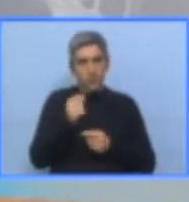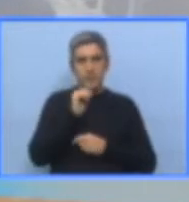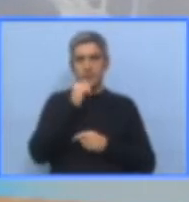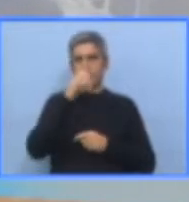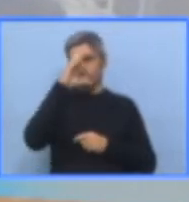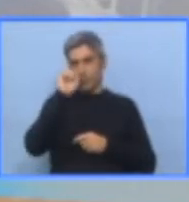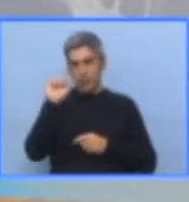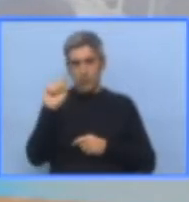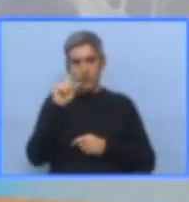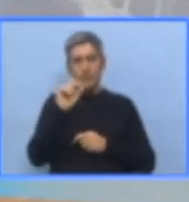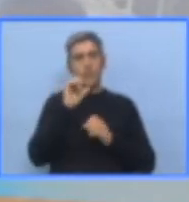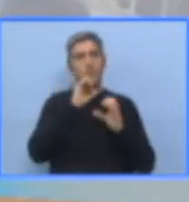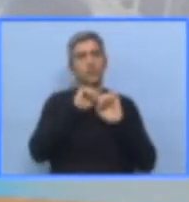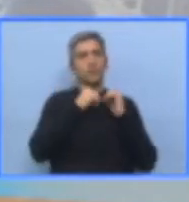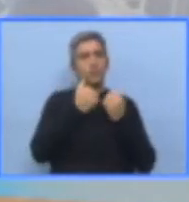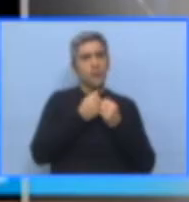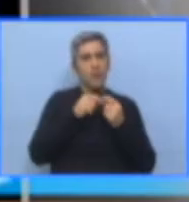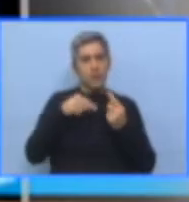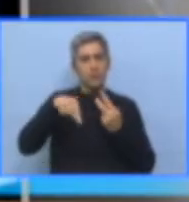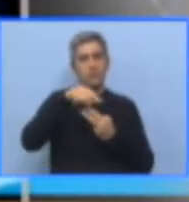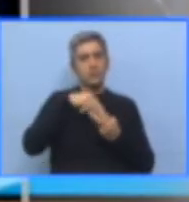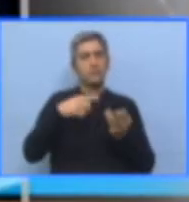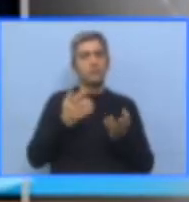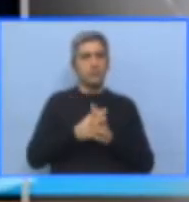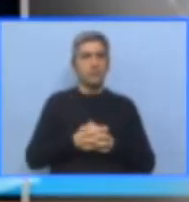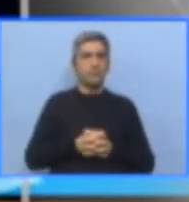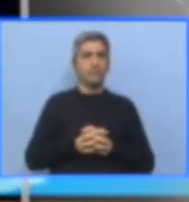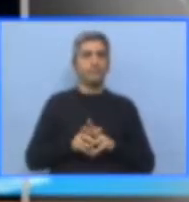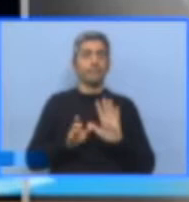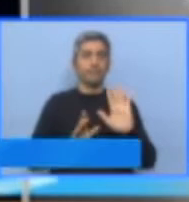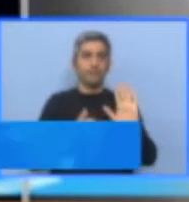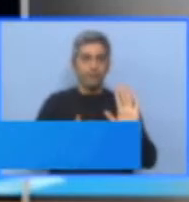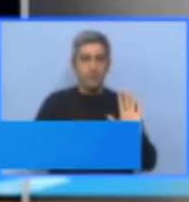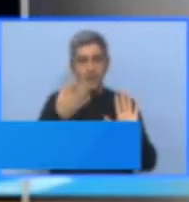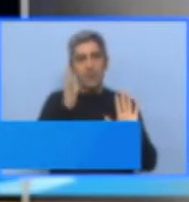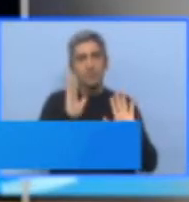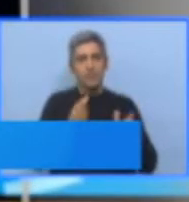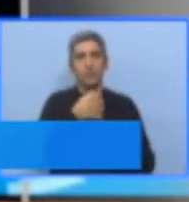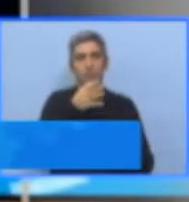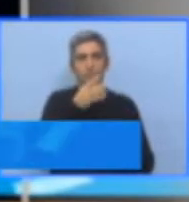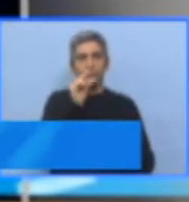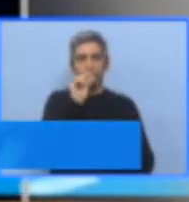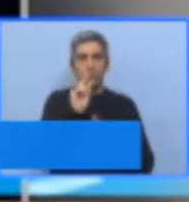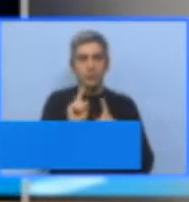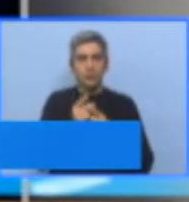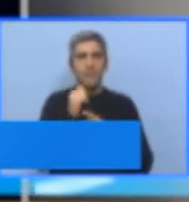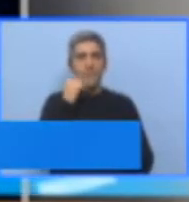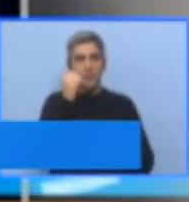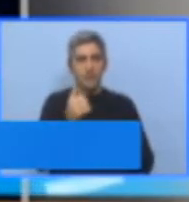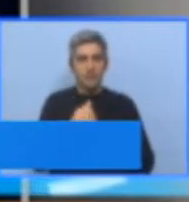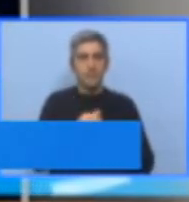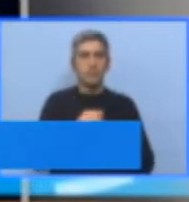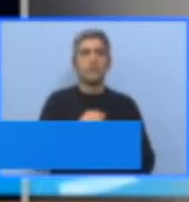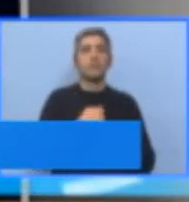de Estado e os meios de comunicação social? Se calhar é preciso primeiro contar um bocadinho do filme. Sim, saber qual é o enredo, não